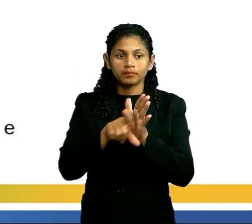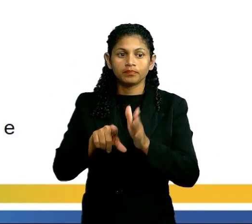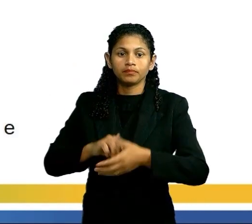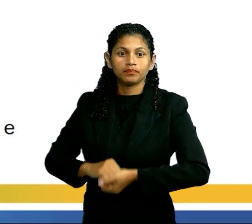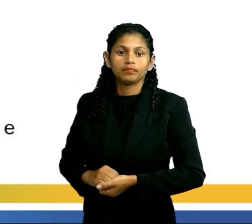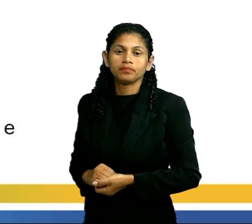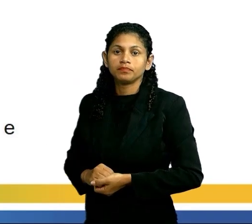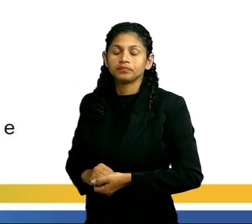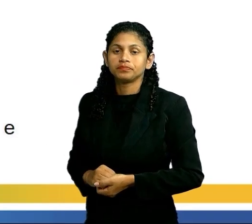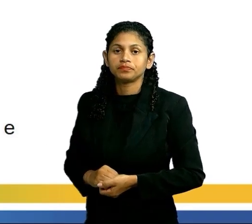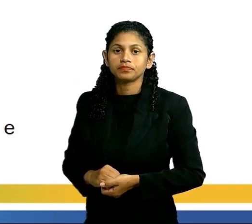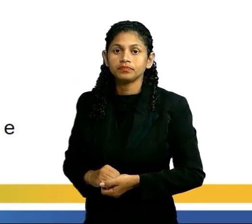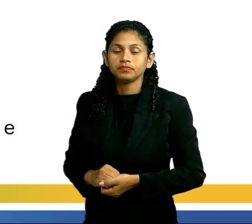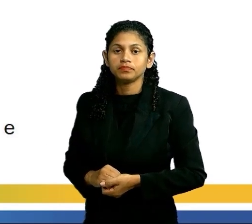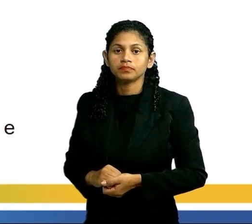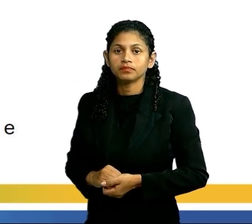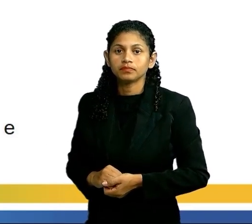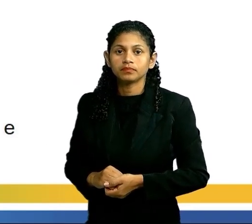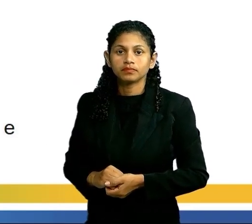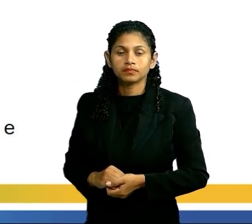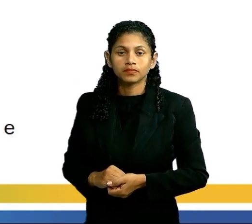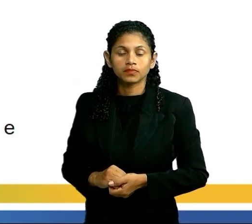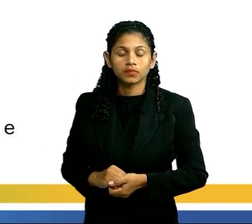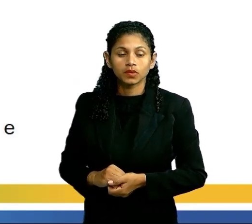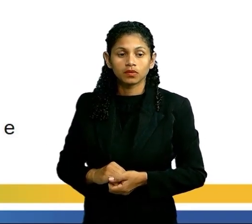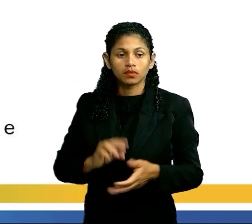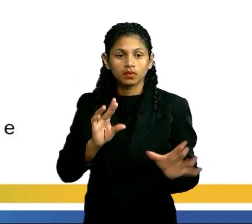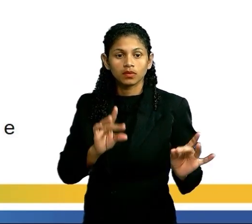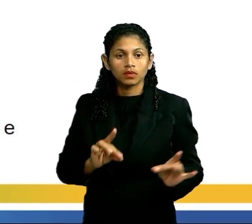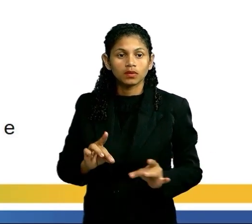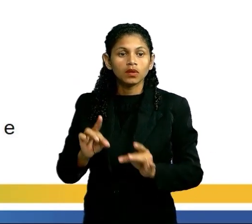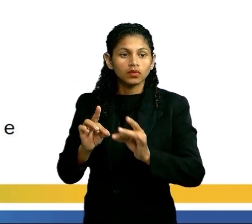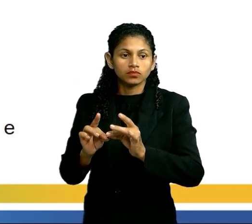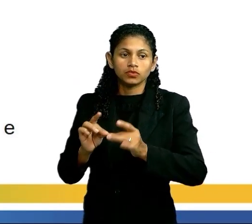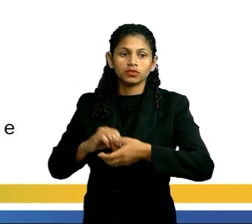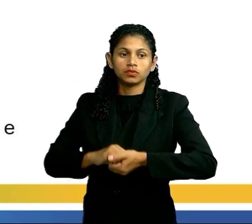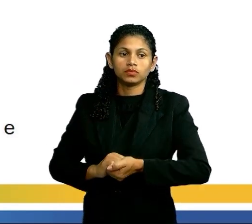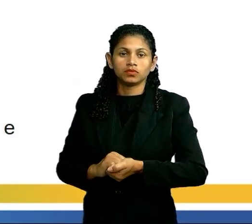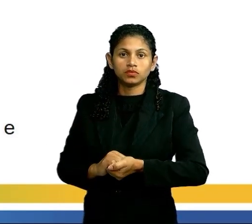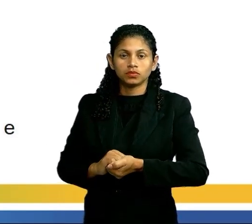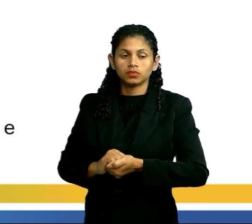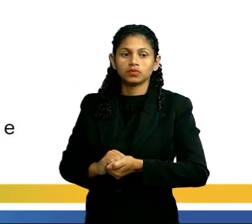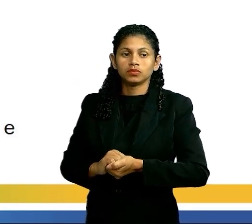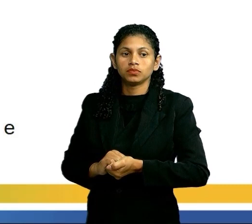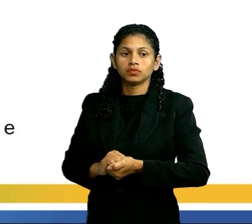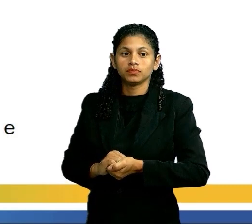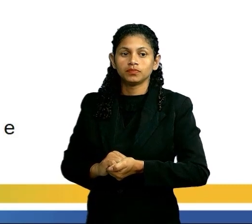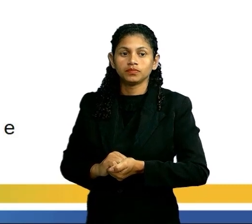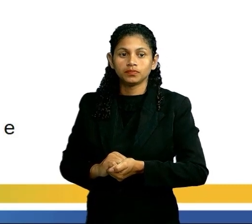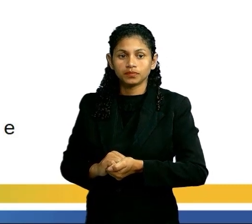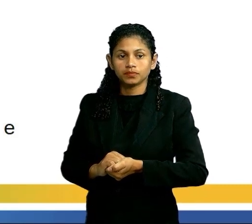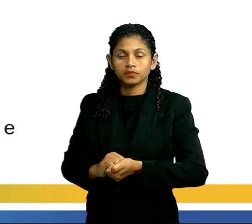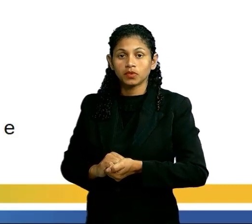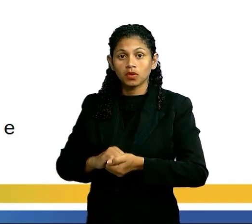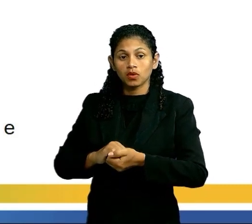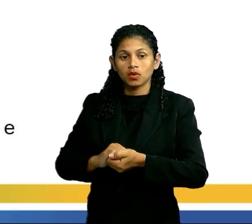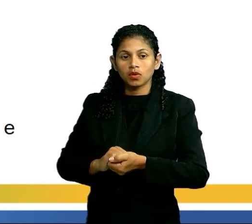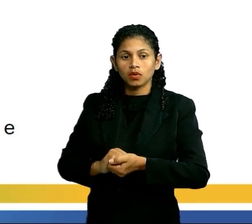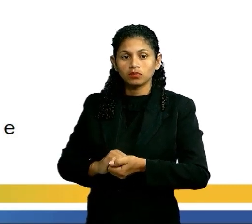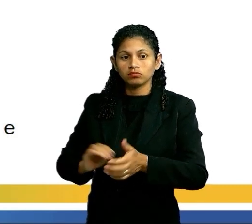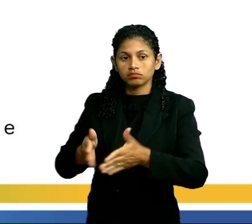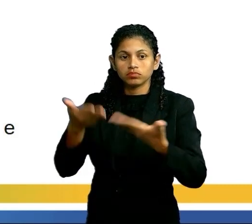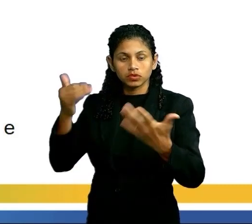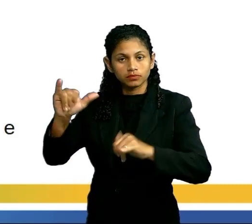o primeiro item, né, a primeira questão, eu retirei da coletânea A Prova Enem, do livro de Química, o volume 2, lá na